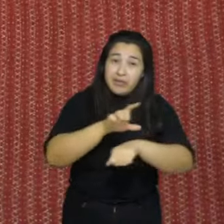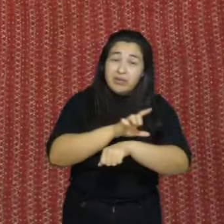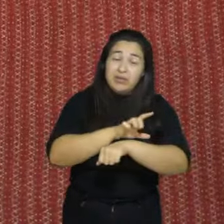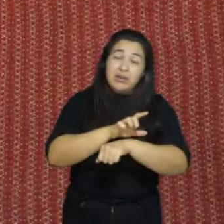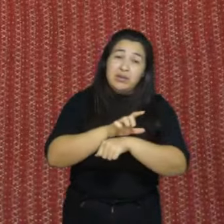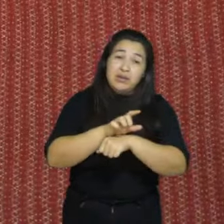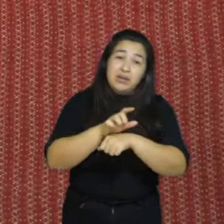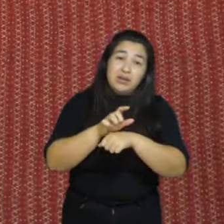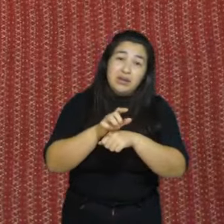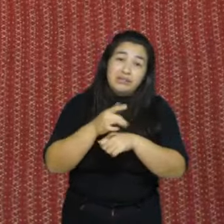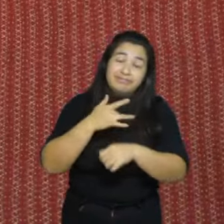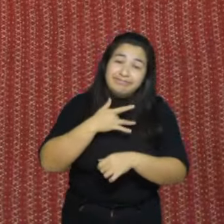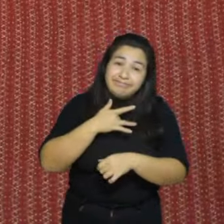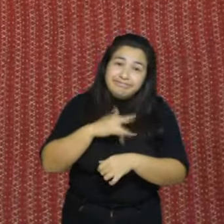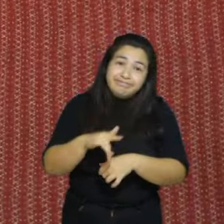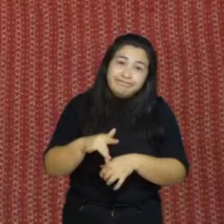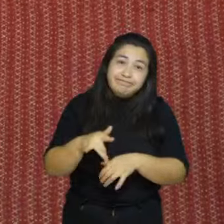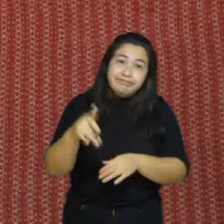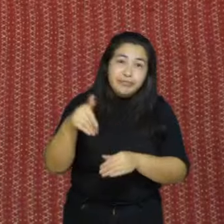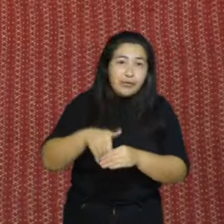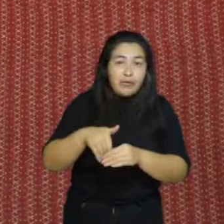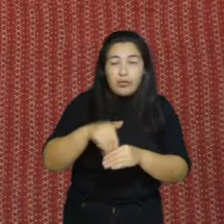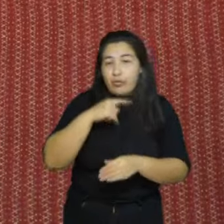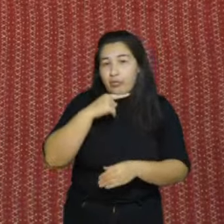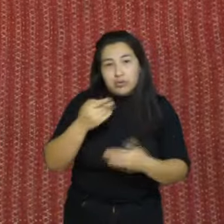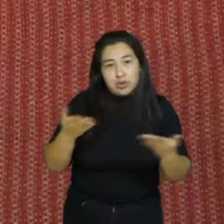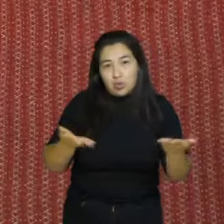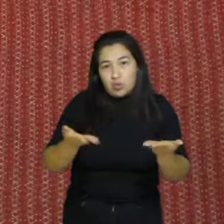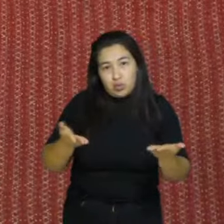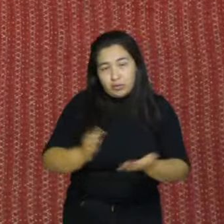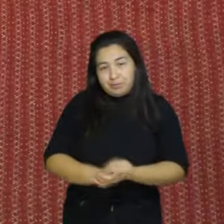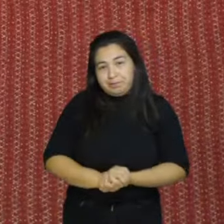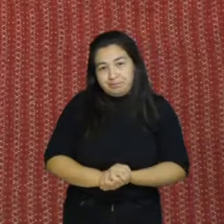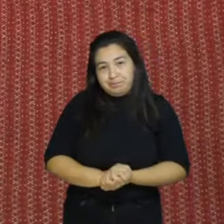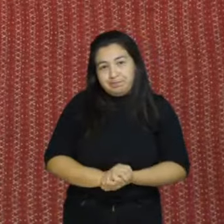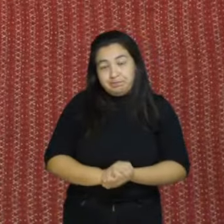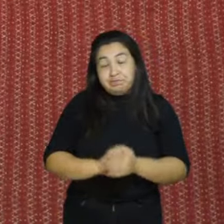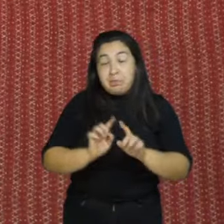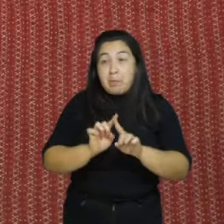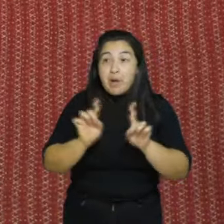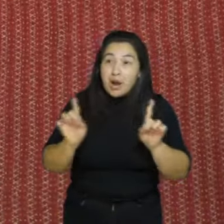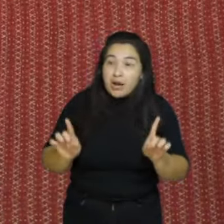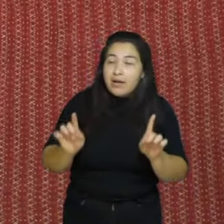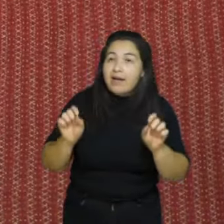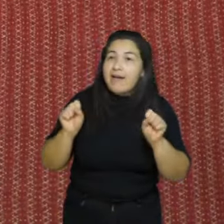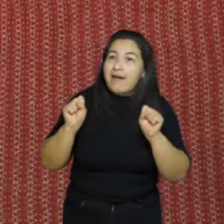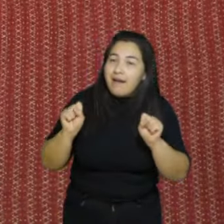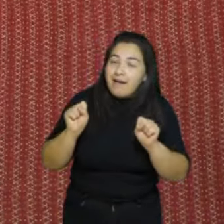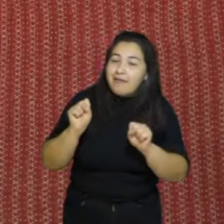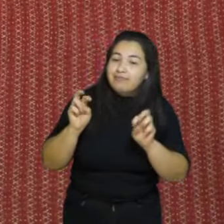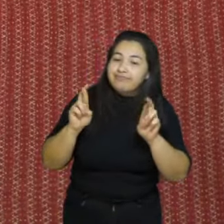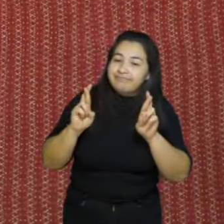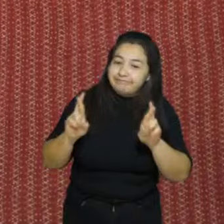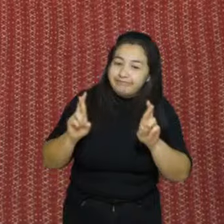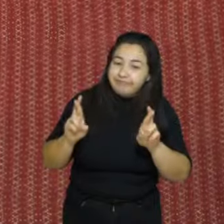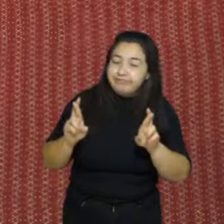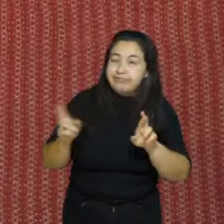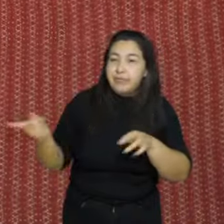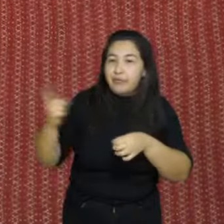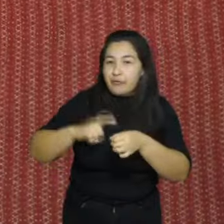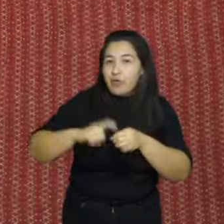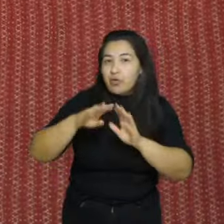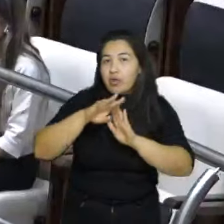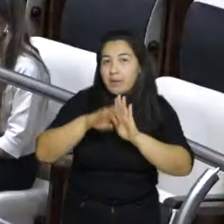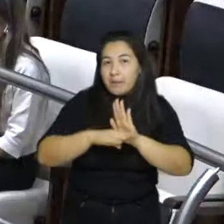obviamente lamenta por não poder fazer a votação neste momento mas aguardaremos pelo retorno à pauta e agradeço a